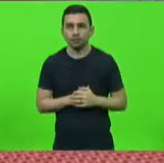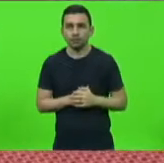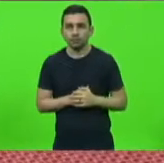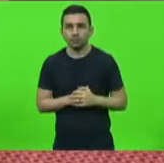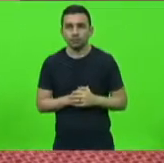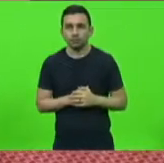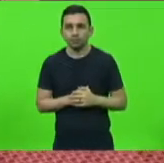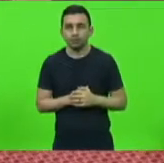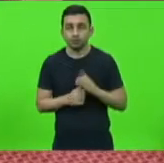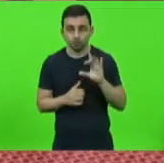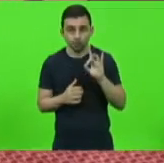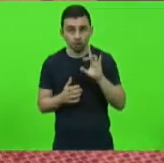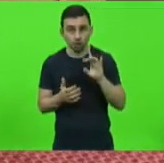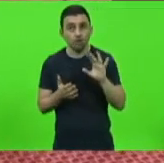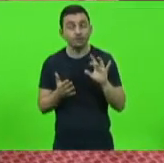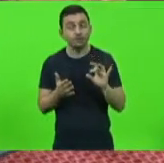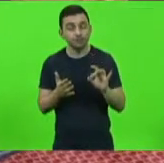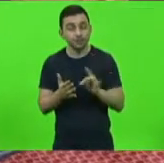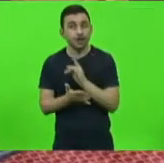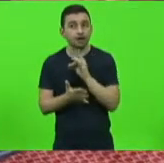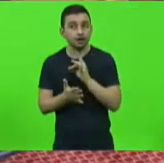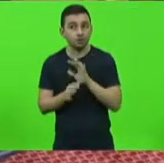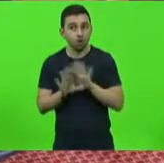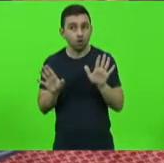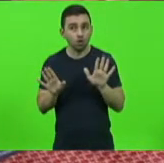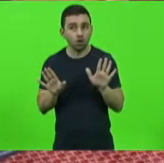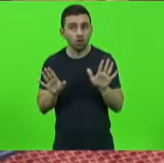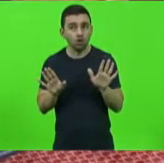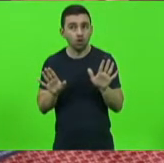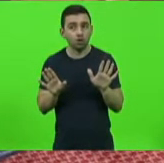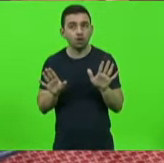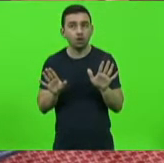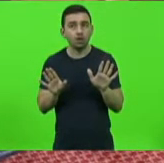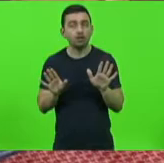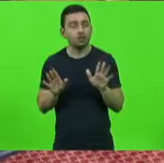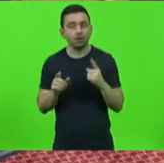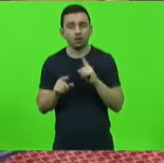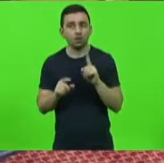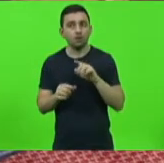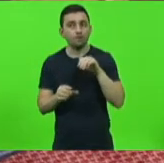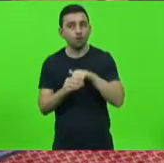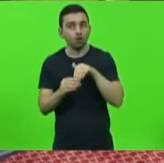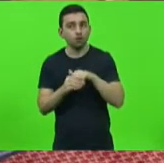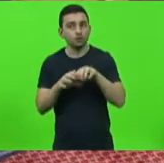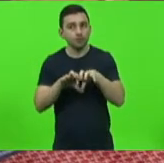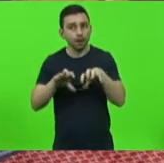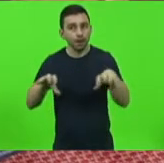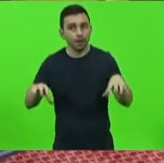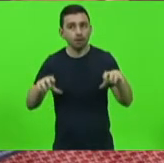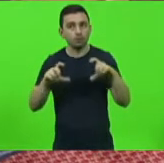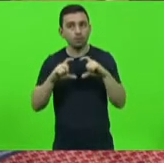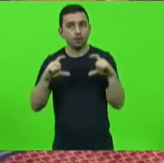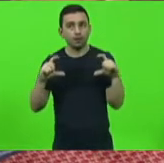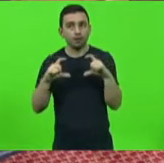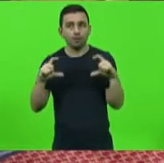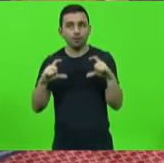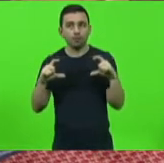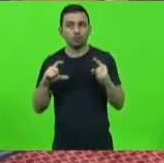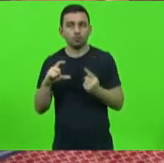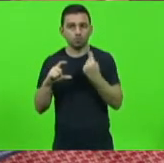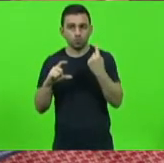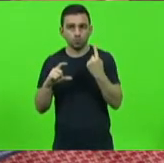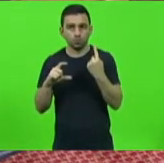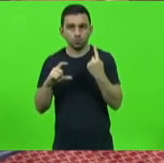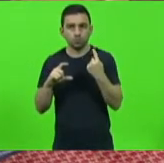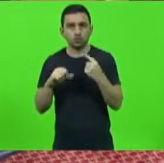o destaque, né? Não é destaque, nós estamos votando em separado o parágrafo único. Isso. Do